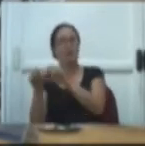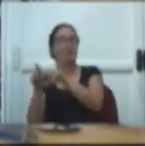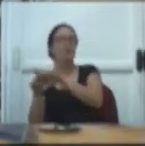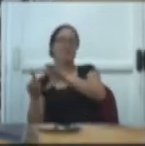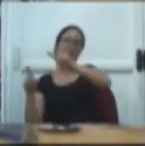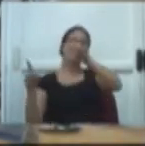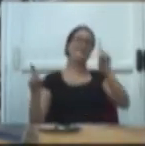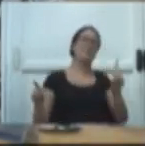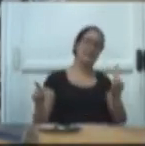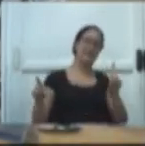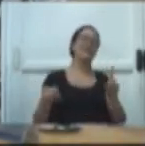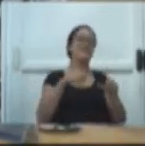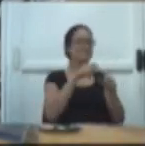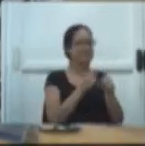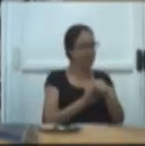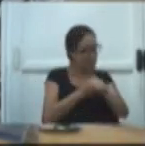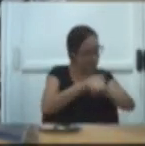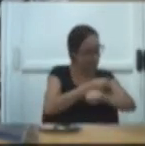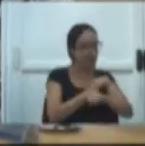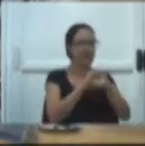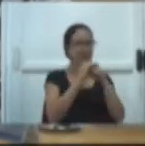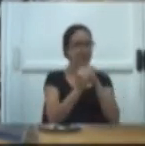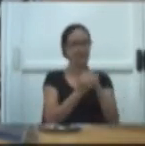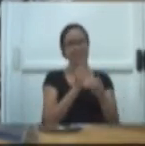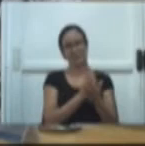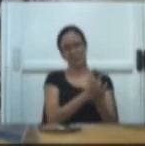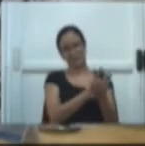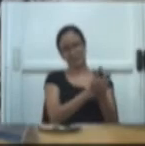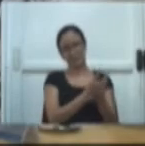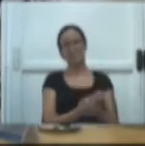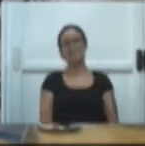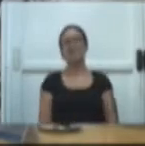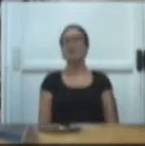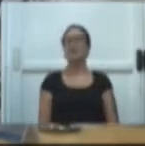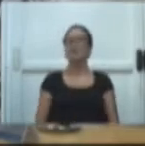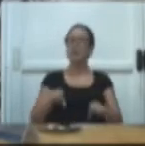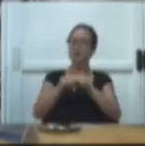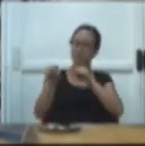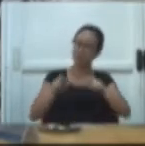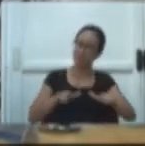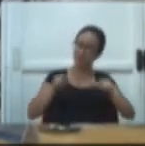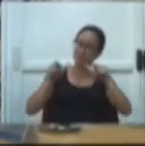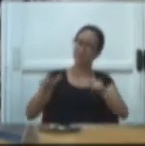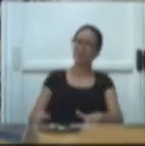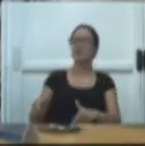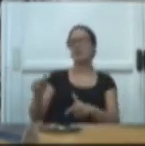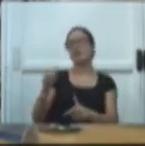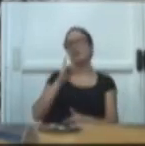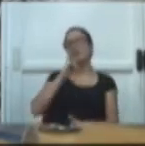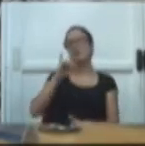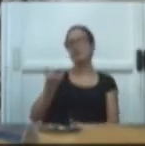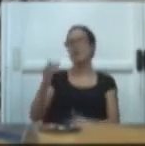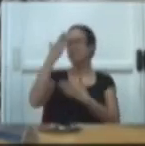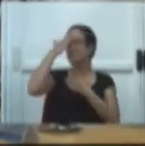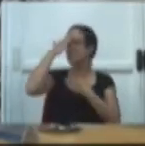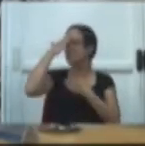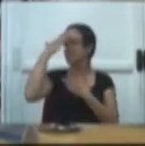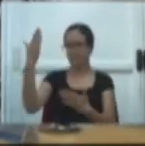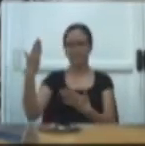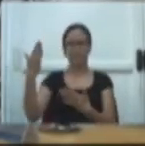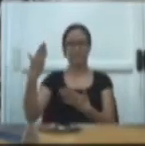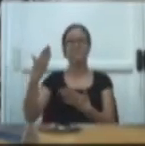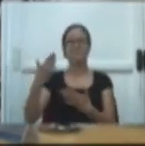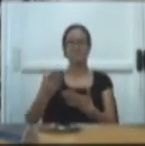mais justo que a gente, através desse título, a gente dizer assim, muito obrigado, porque várias pessoas com, né, que têm todo